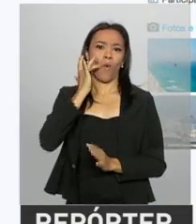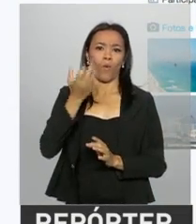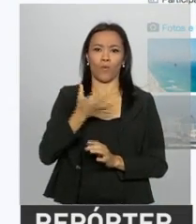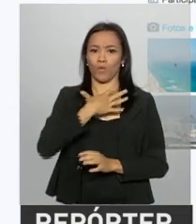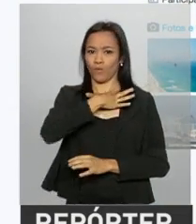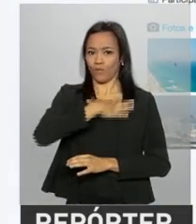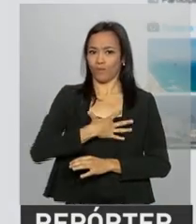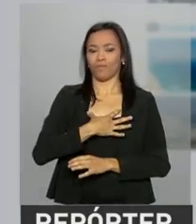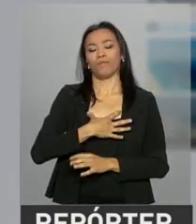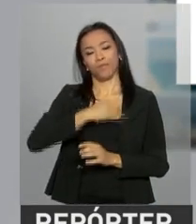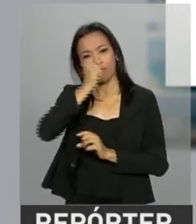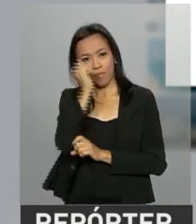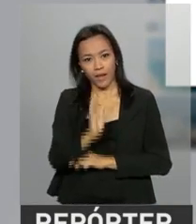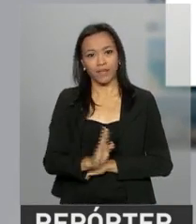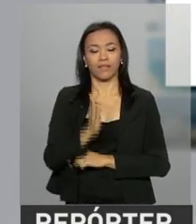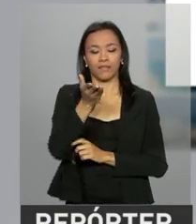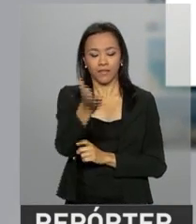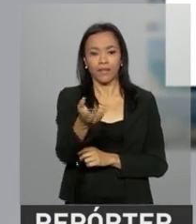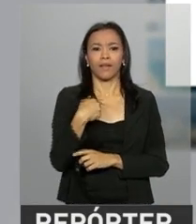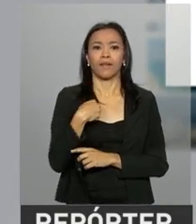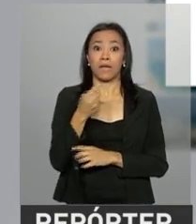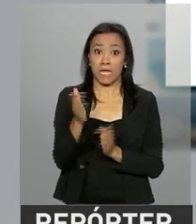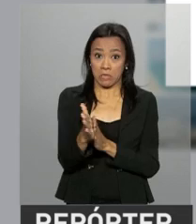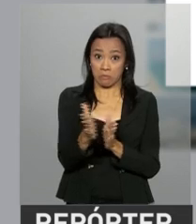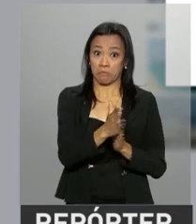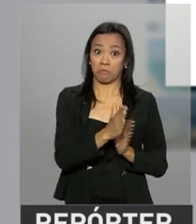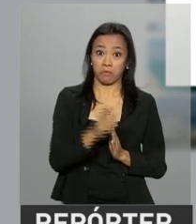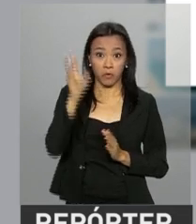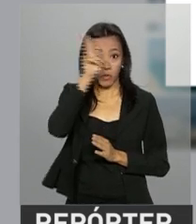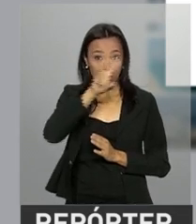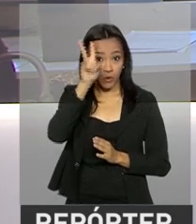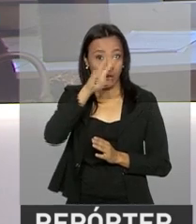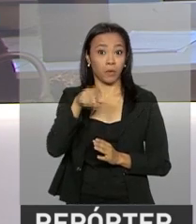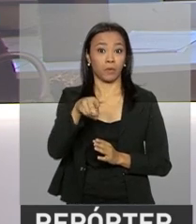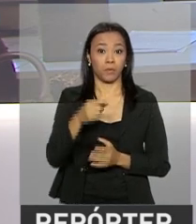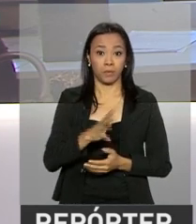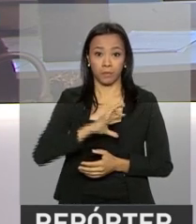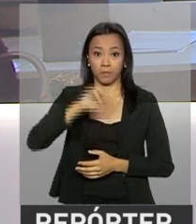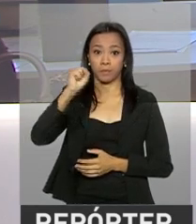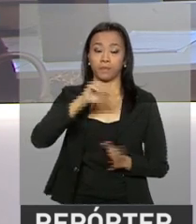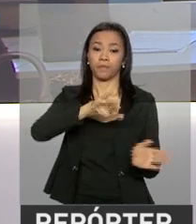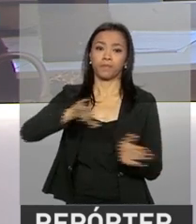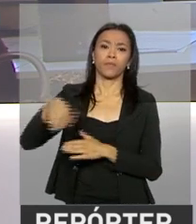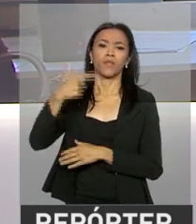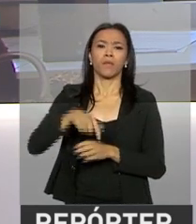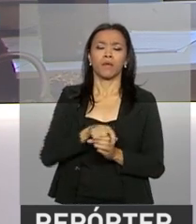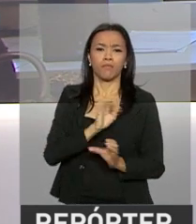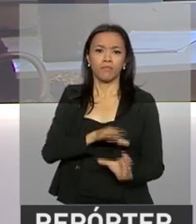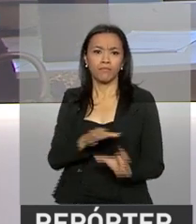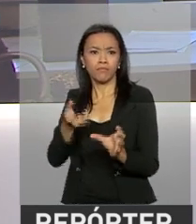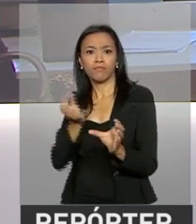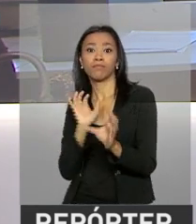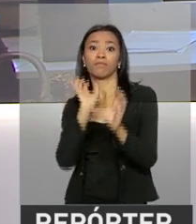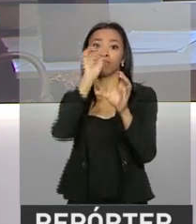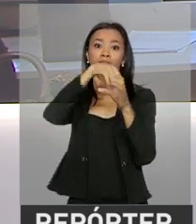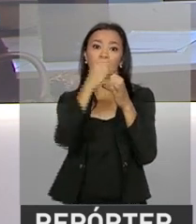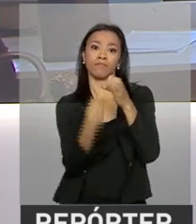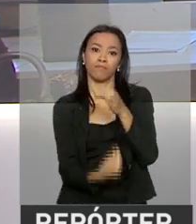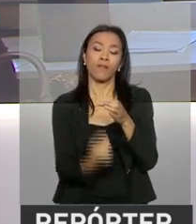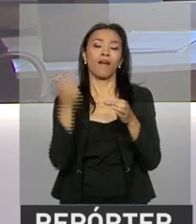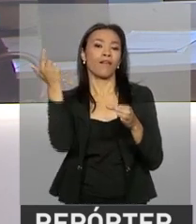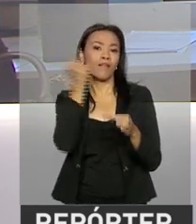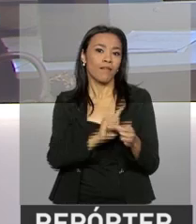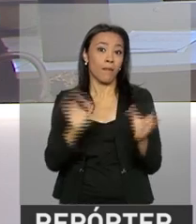O presidente Temer ressaltou o resultado histórico da prova. E no basquete masculino, vitória sobre a Nigéria